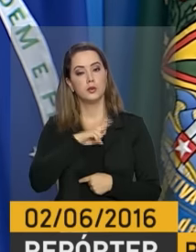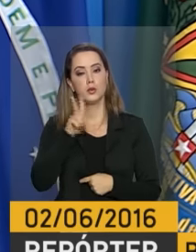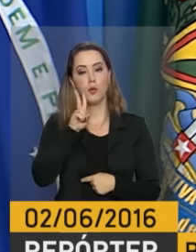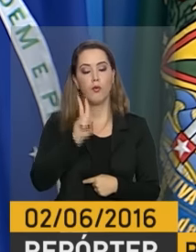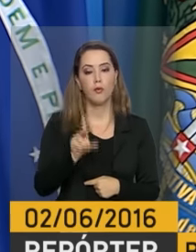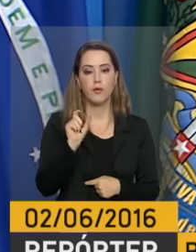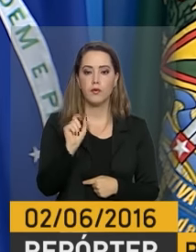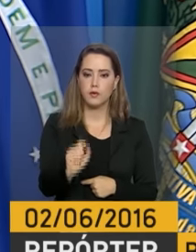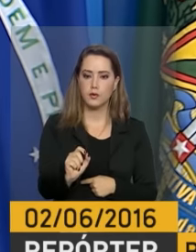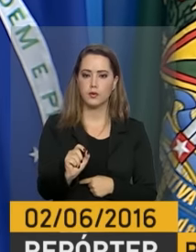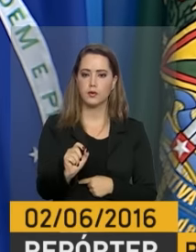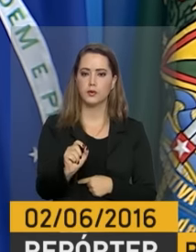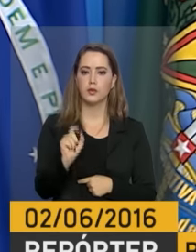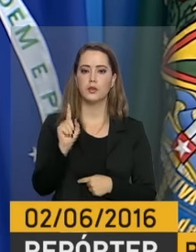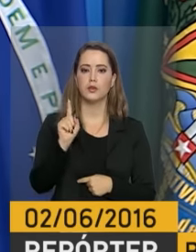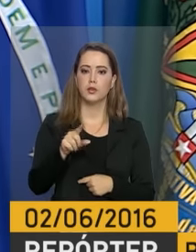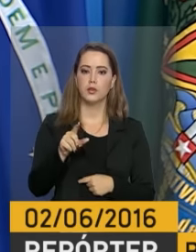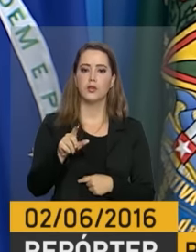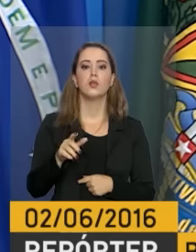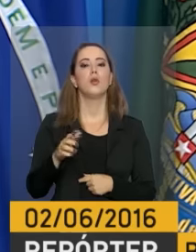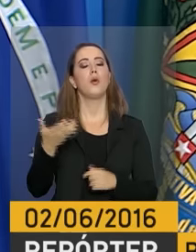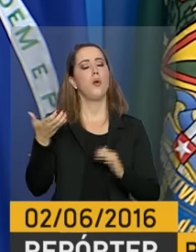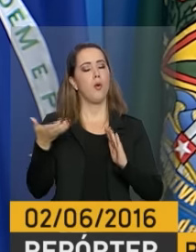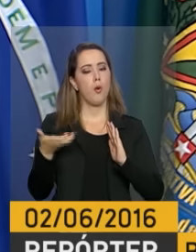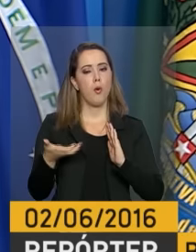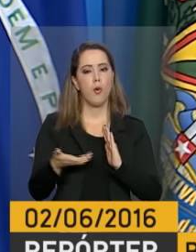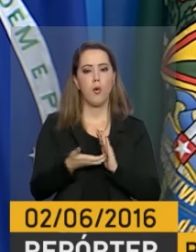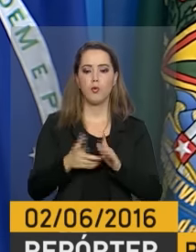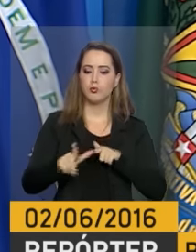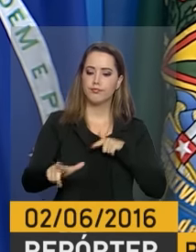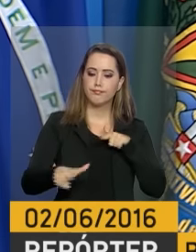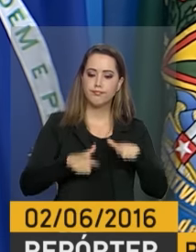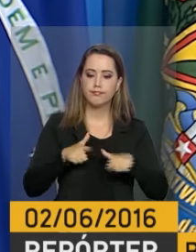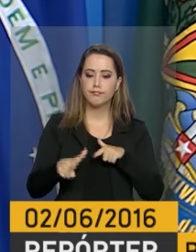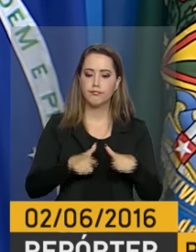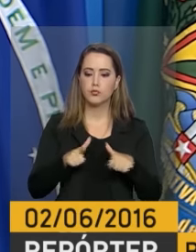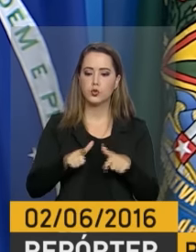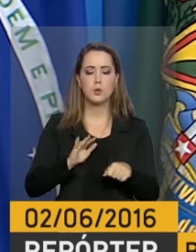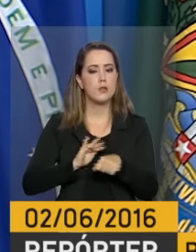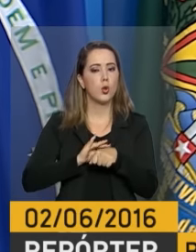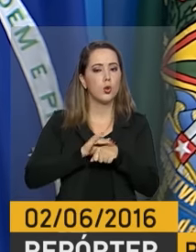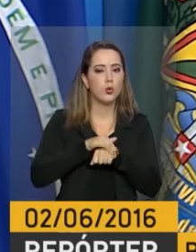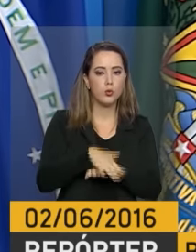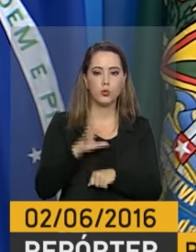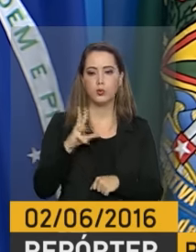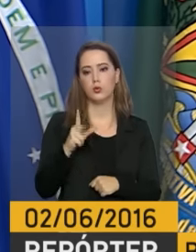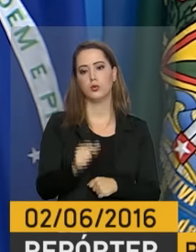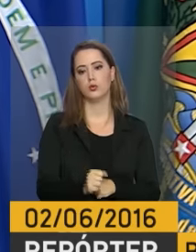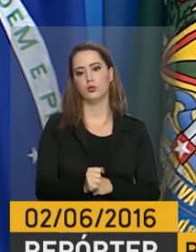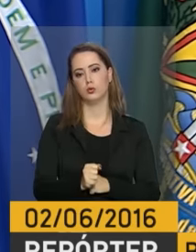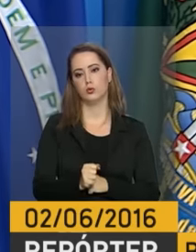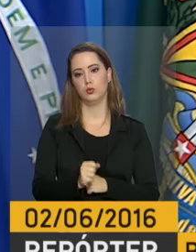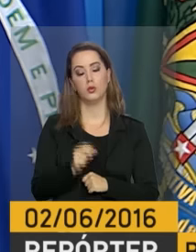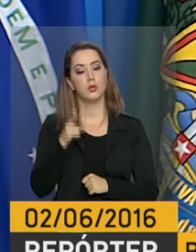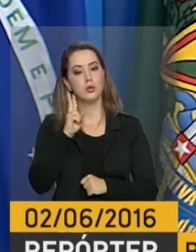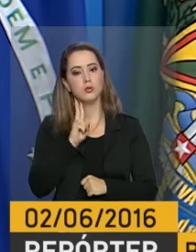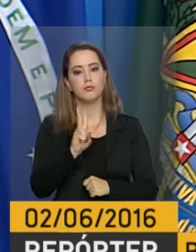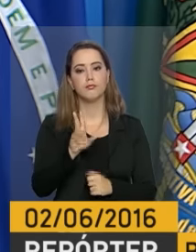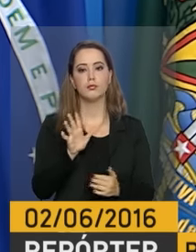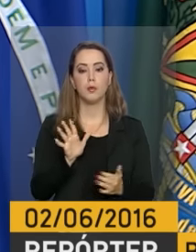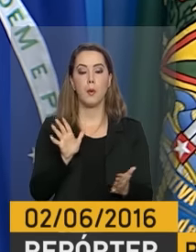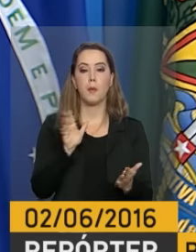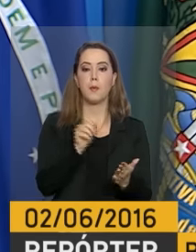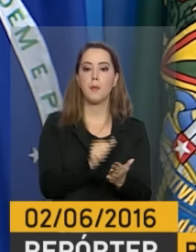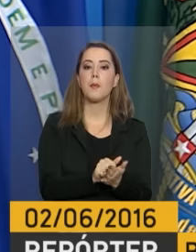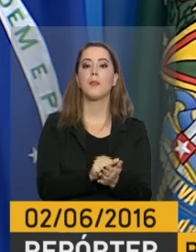tempos, é o Congresso trabalhando madrugada dentro, em primeiro lugar, para aprovar projetos